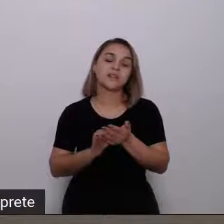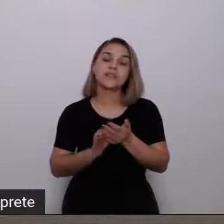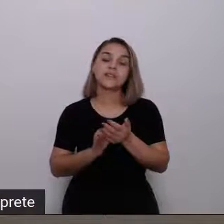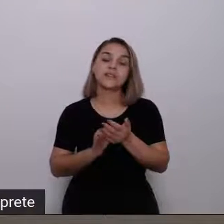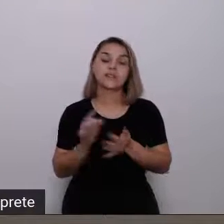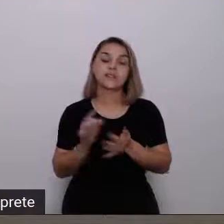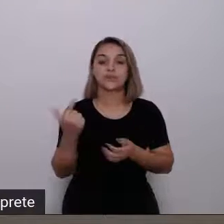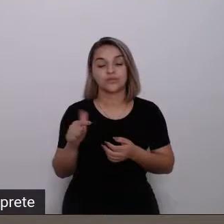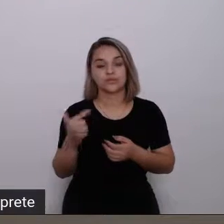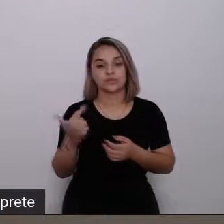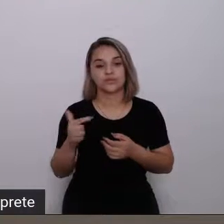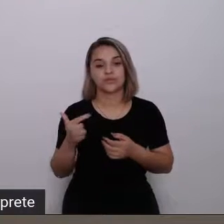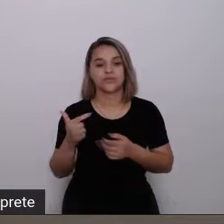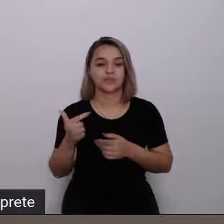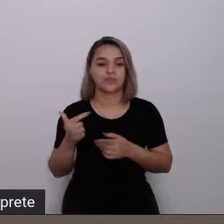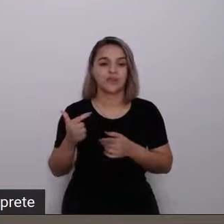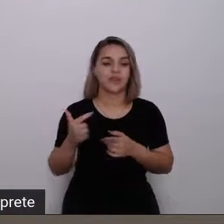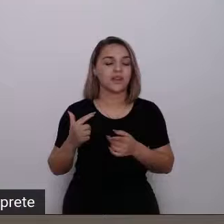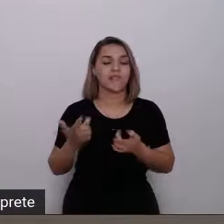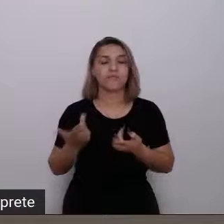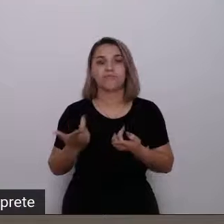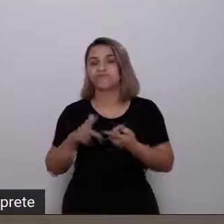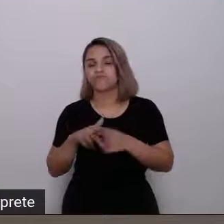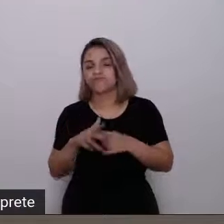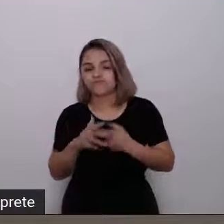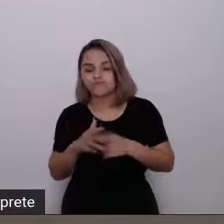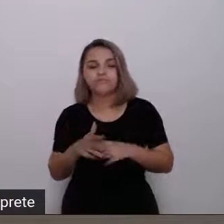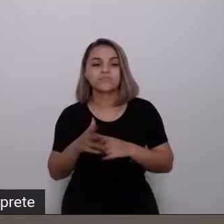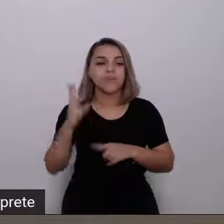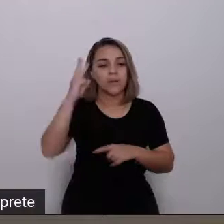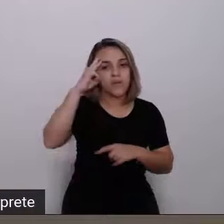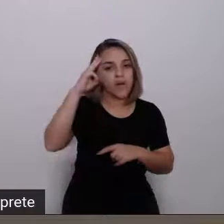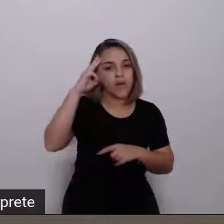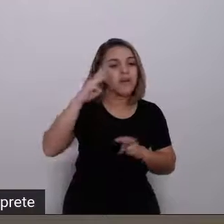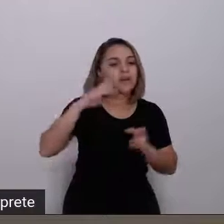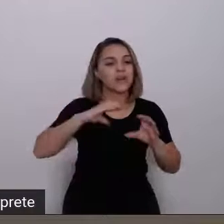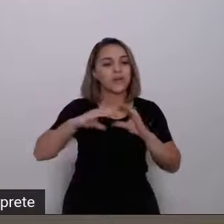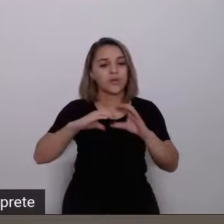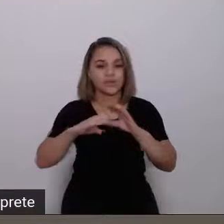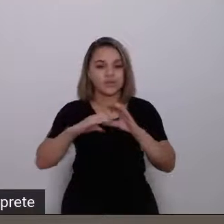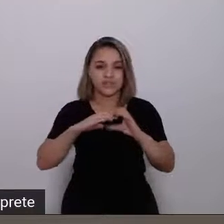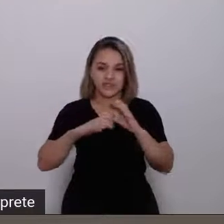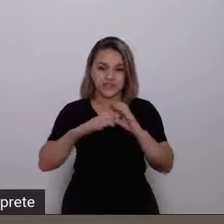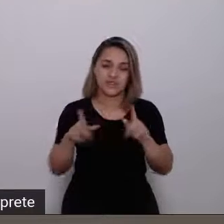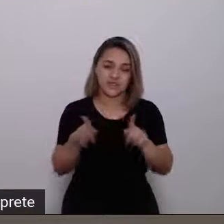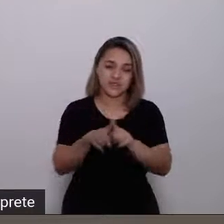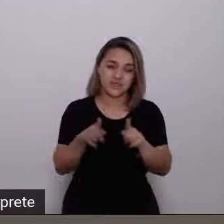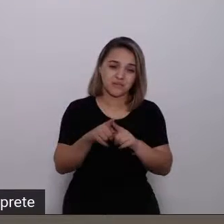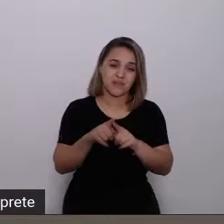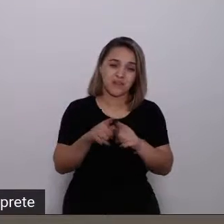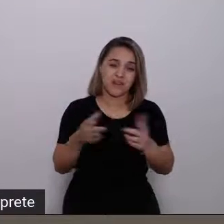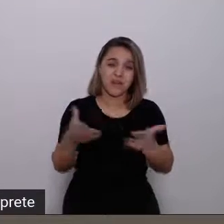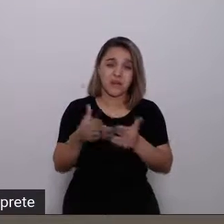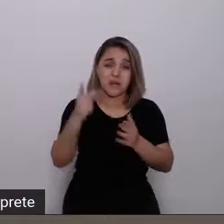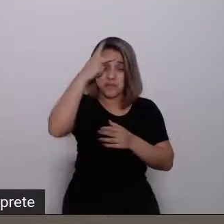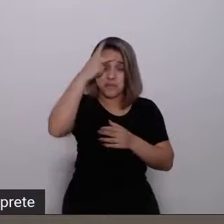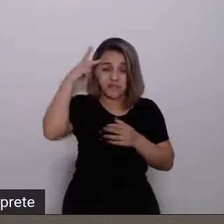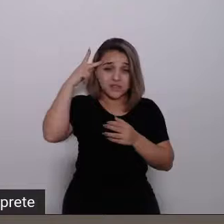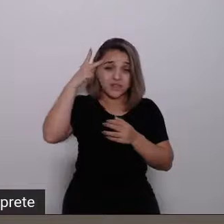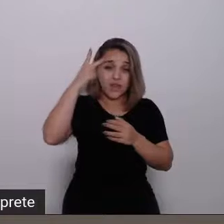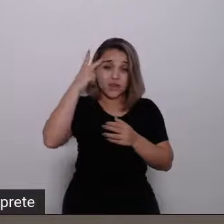de memória, comunicação... Cada vez que entra uma geração nessas novas, ainda mais quando são pessoas que vêm de fora...